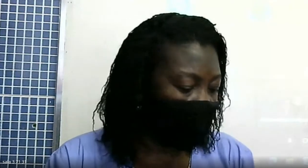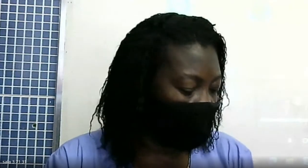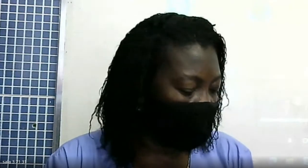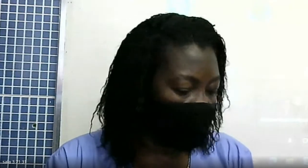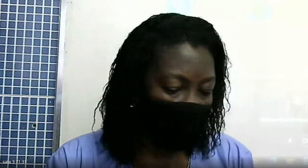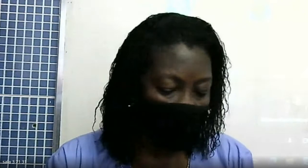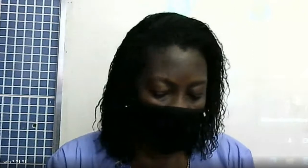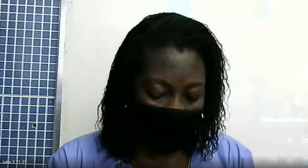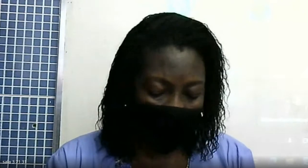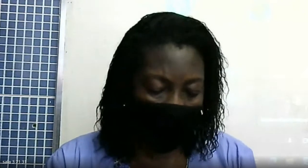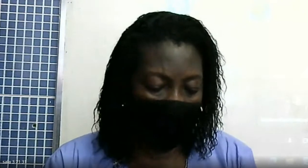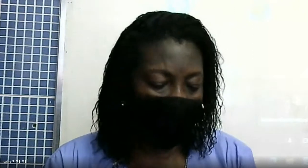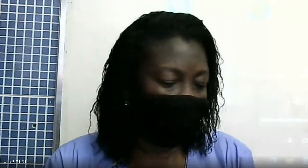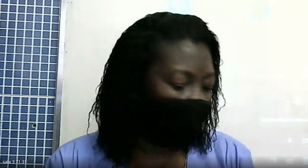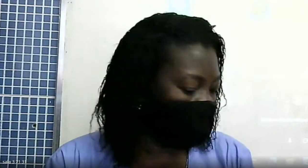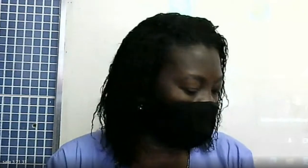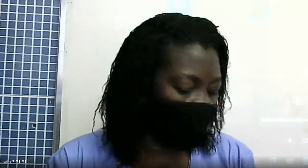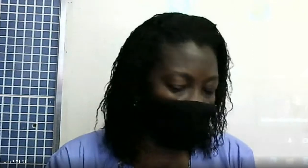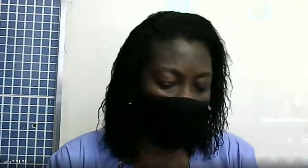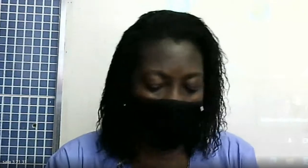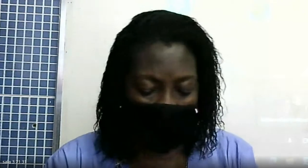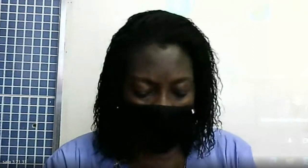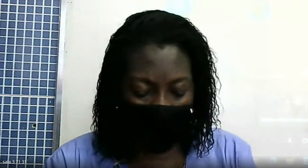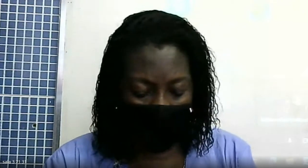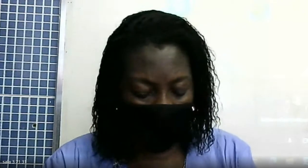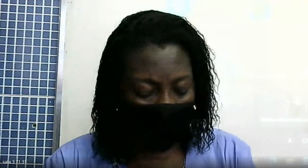Nós chegamos a ler...